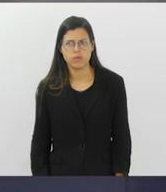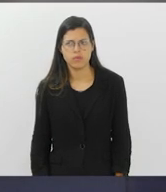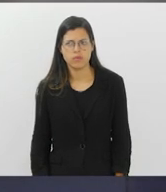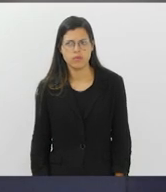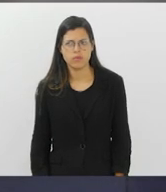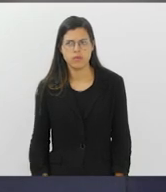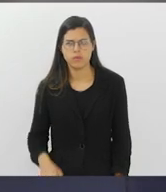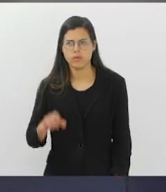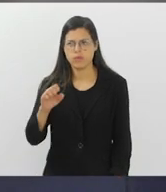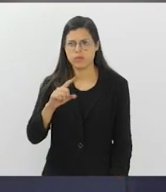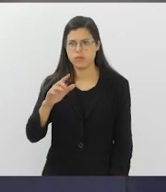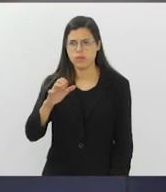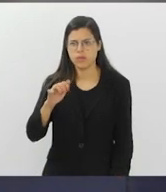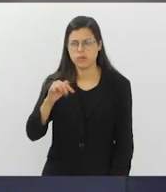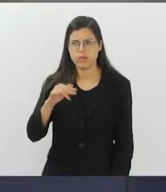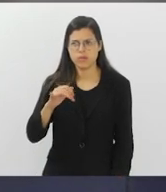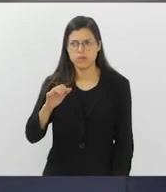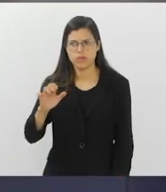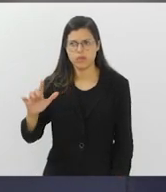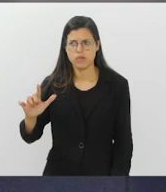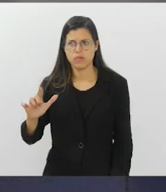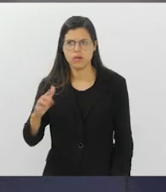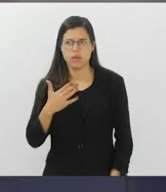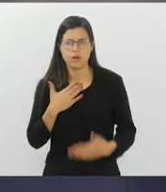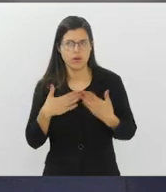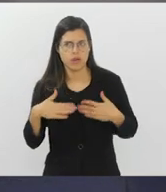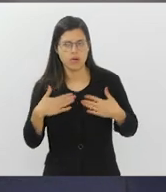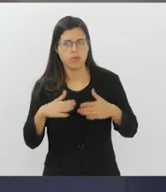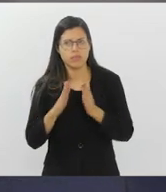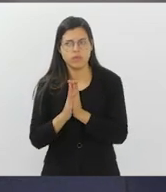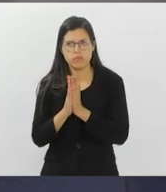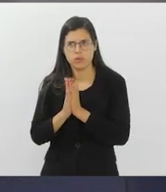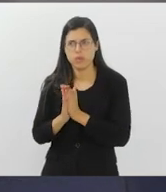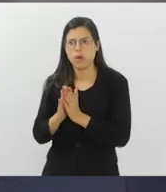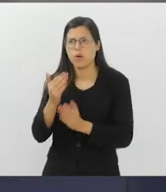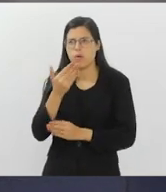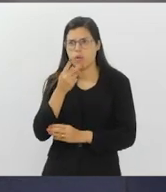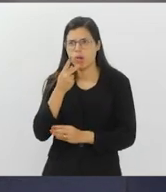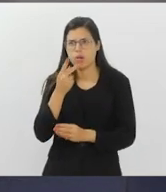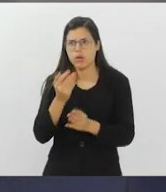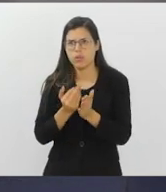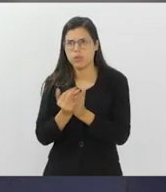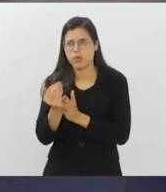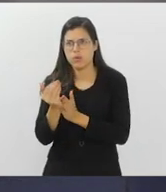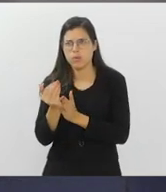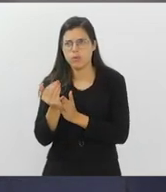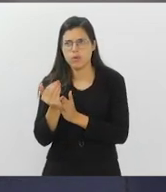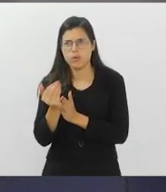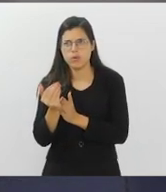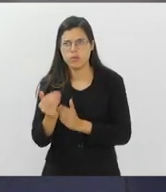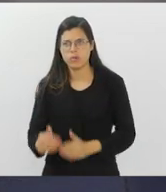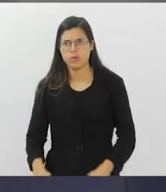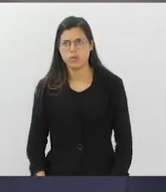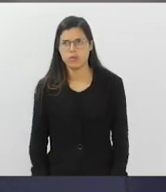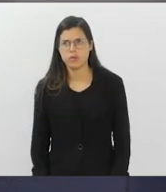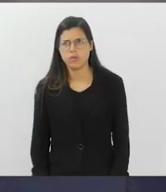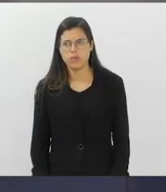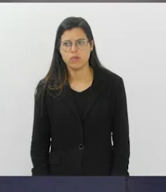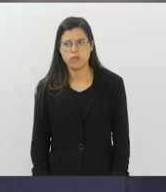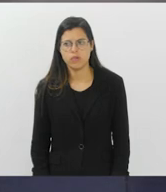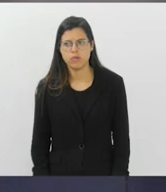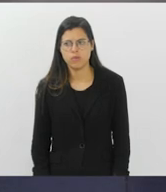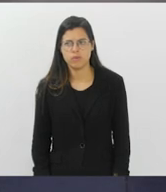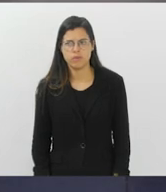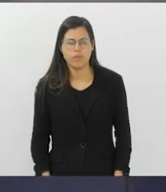Por favor, vamos manter aqui, disse isso no começo, a gente precisa manter... Vou me retirar enquanto esse senhor estiver falando, então. Ezequiel,